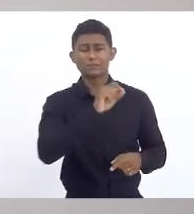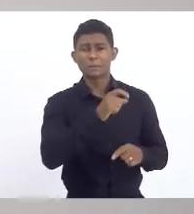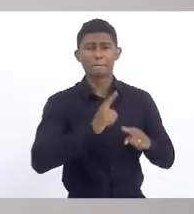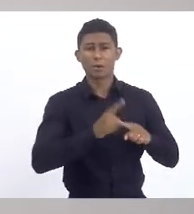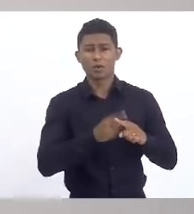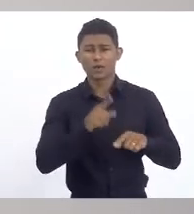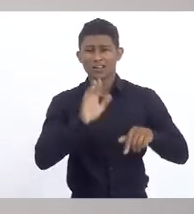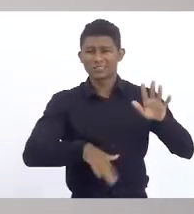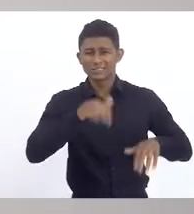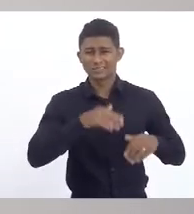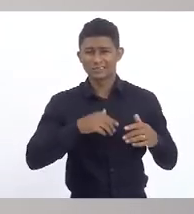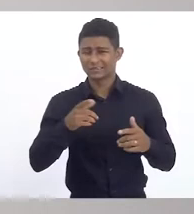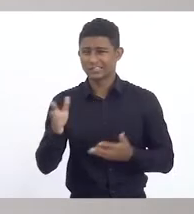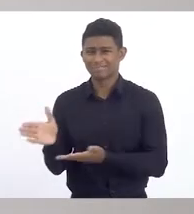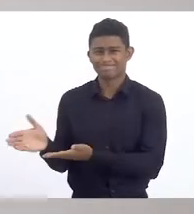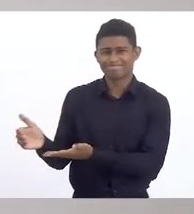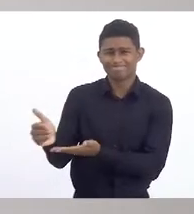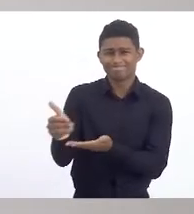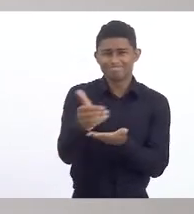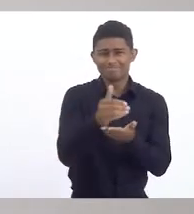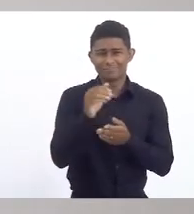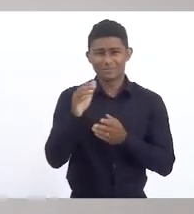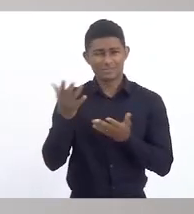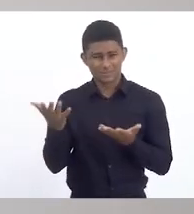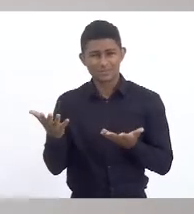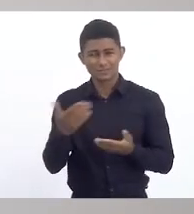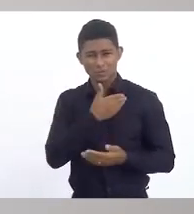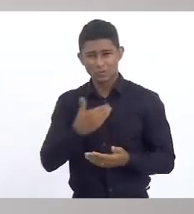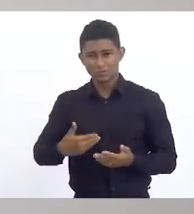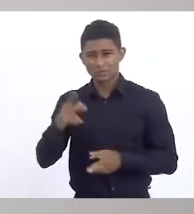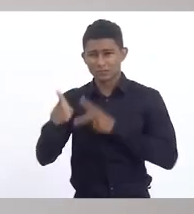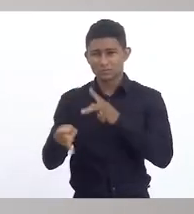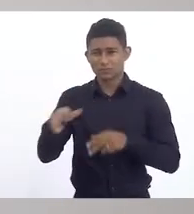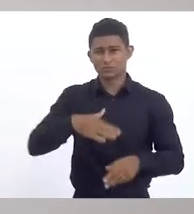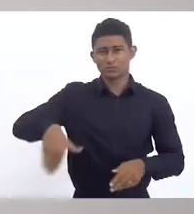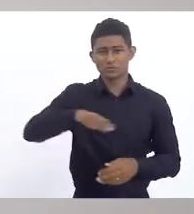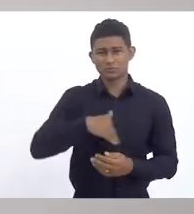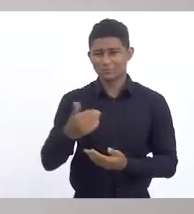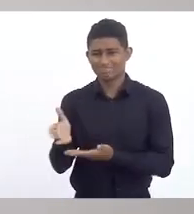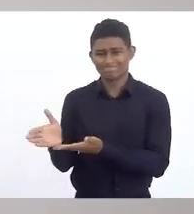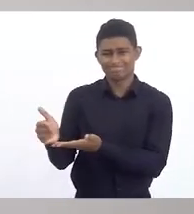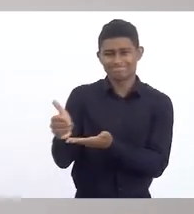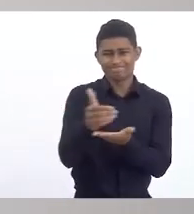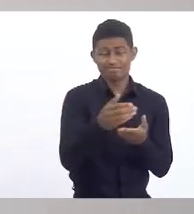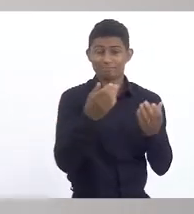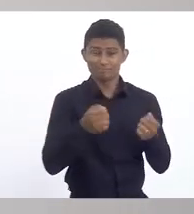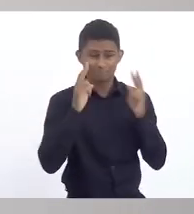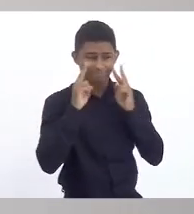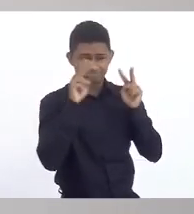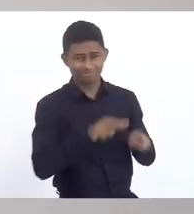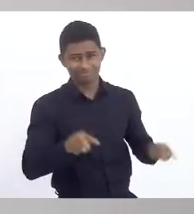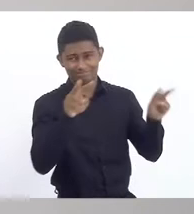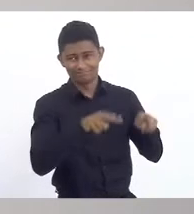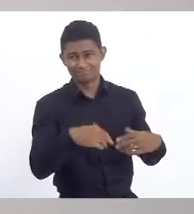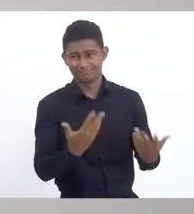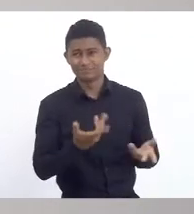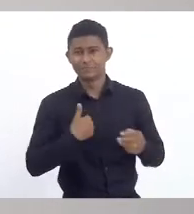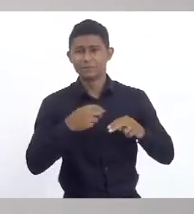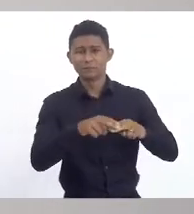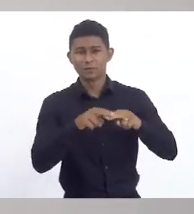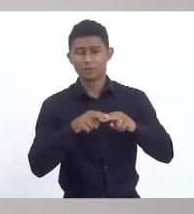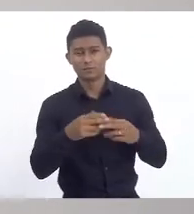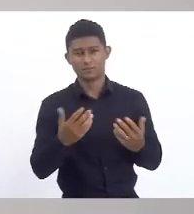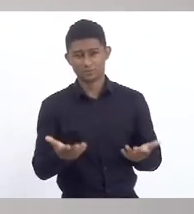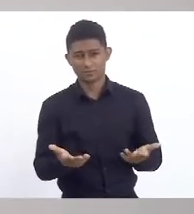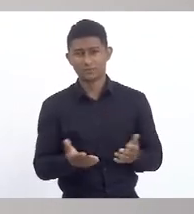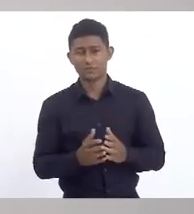de recuperação, então, das receitas públicas tem que ser visado nele. Por essa razão, que